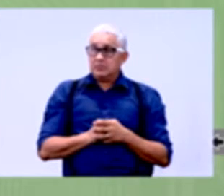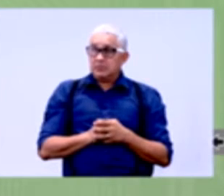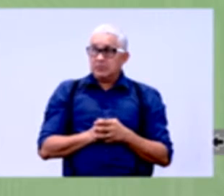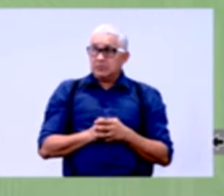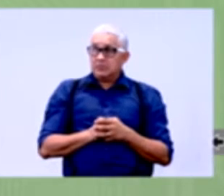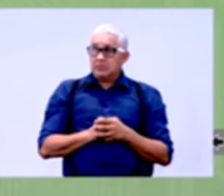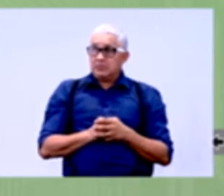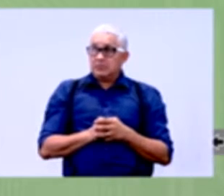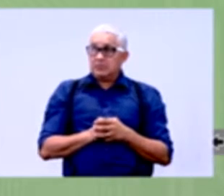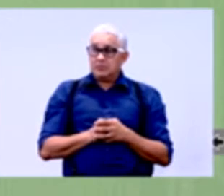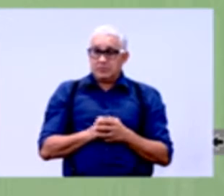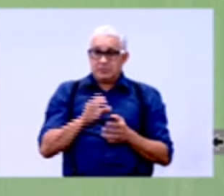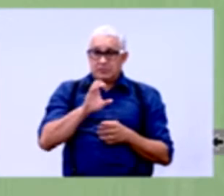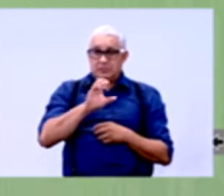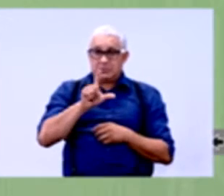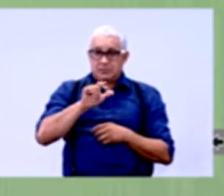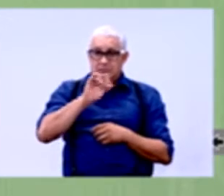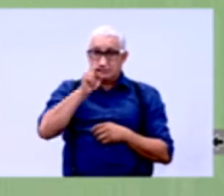cliente.